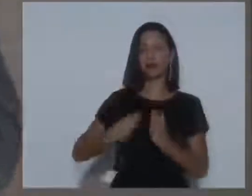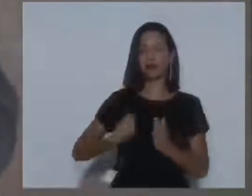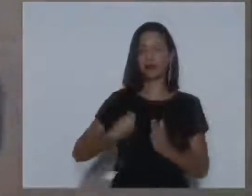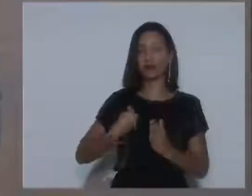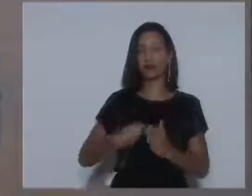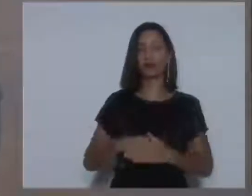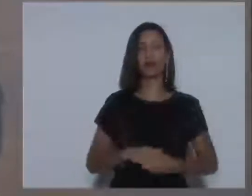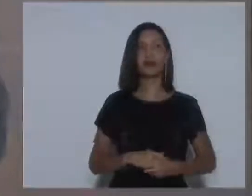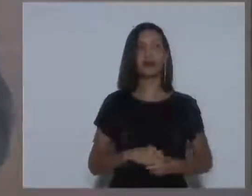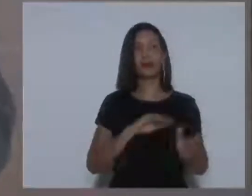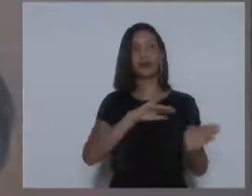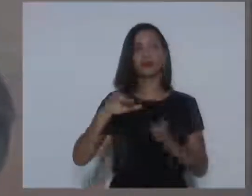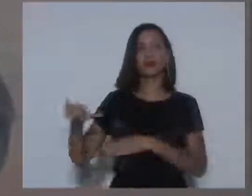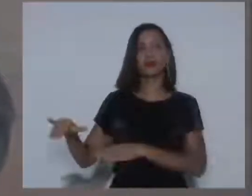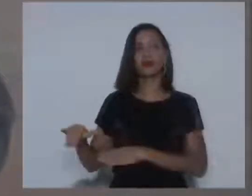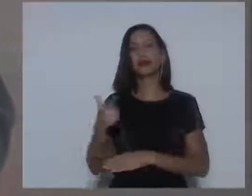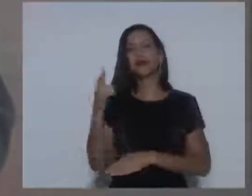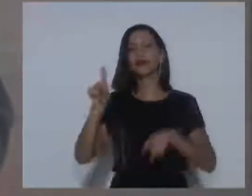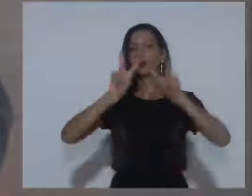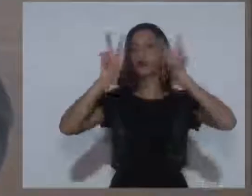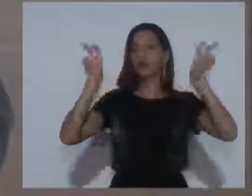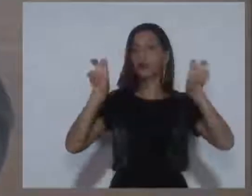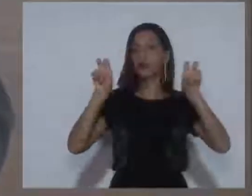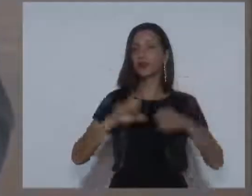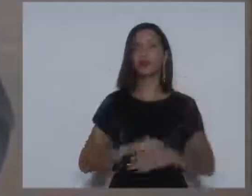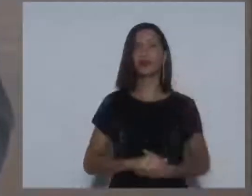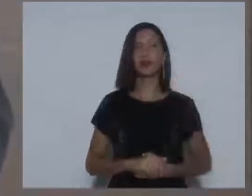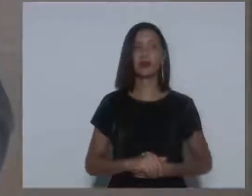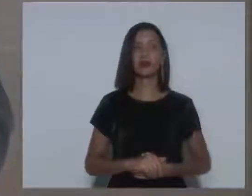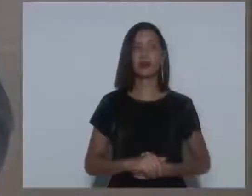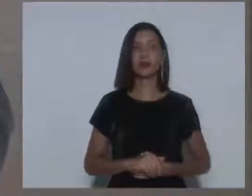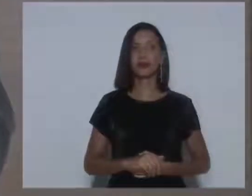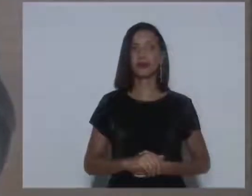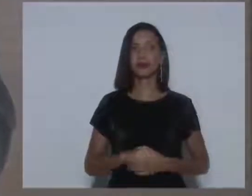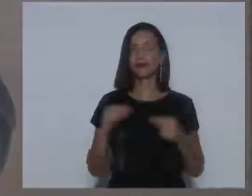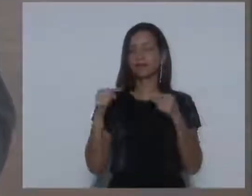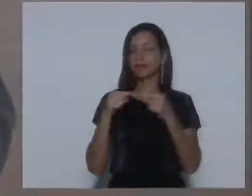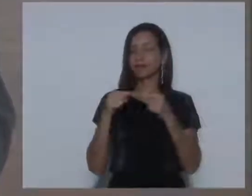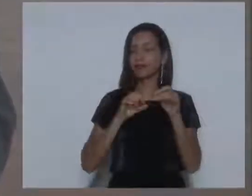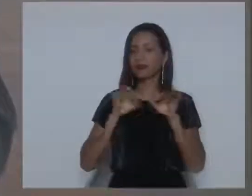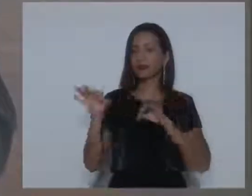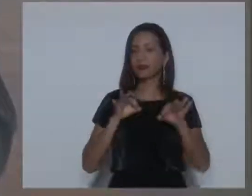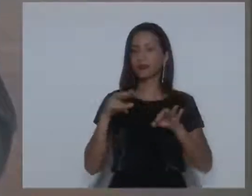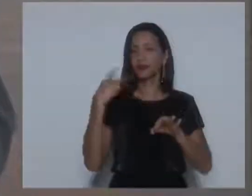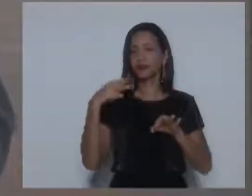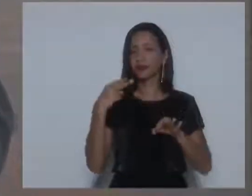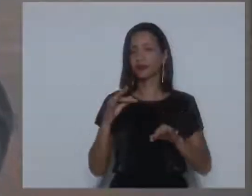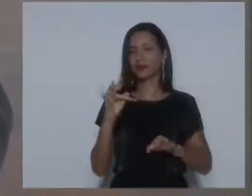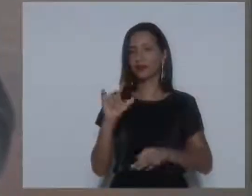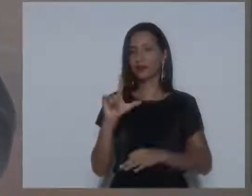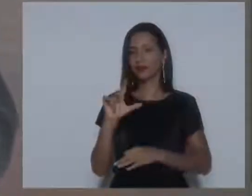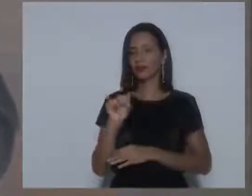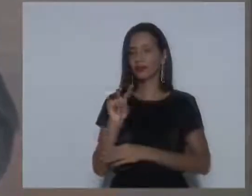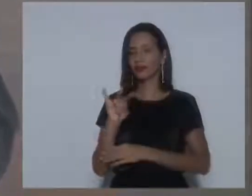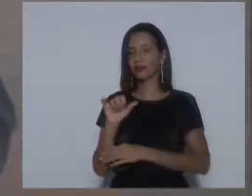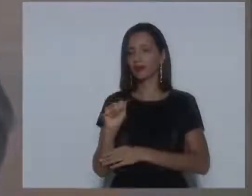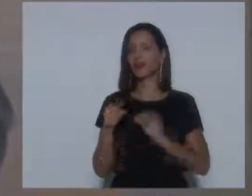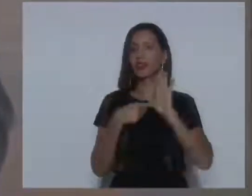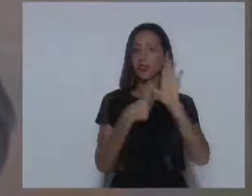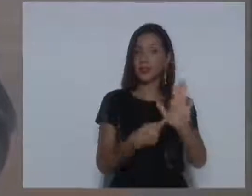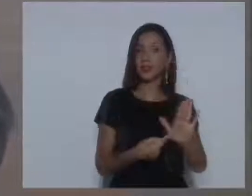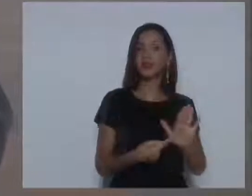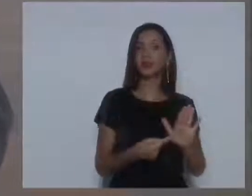Meu próximo ponto é relativo ao projeto que a vereadora Flávia Bittar apresentou, e ela